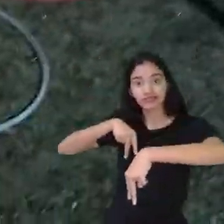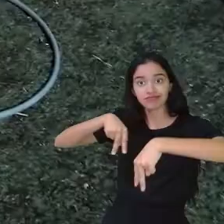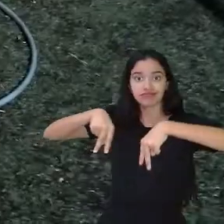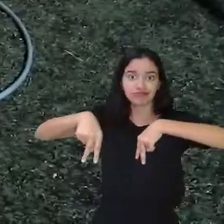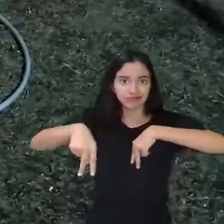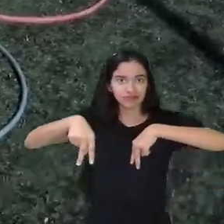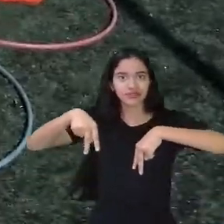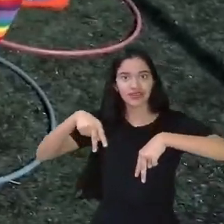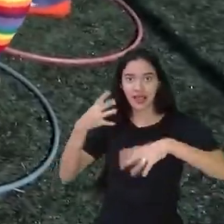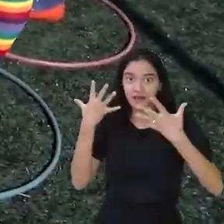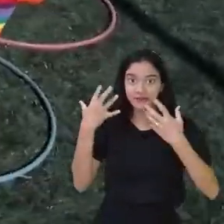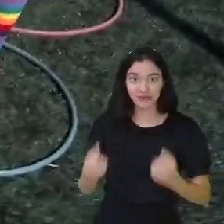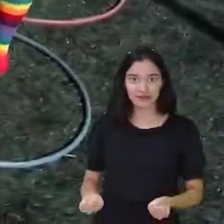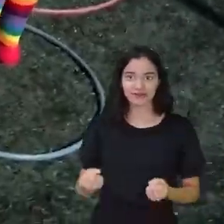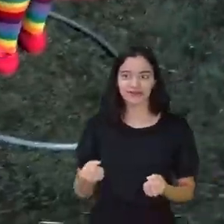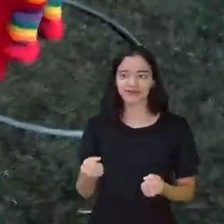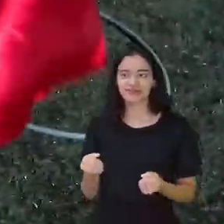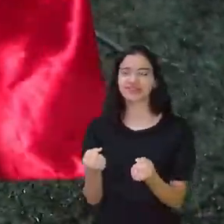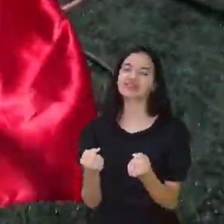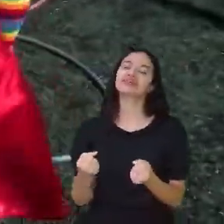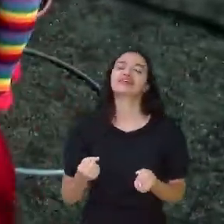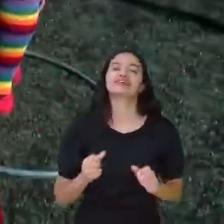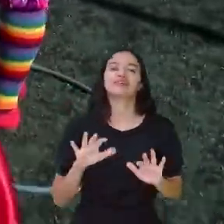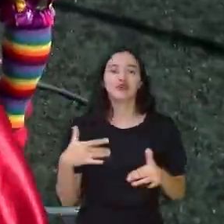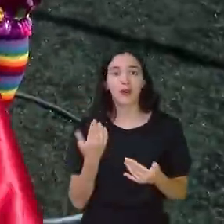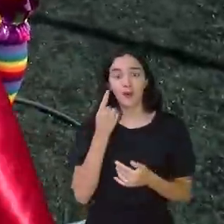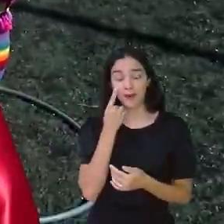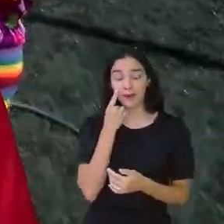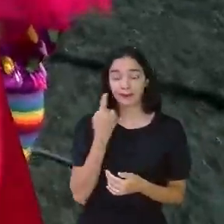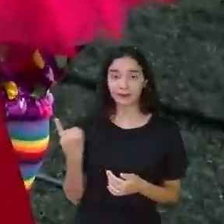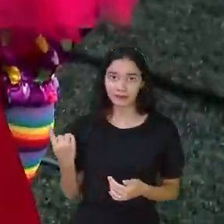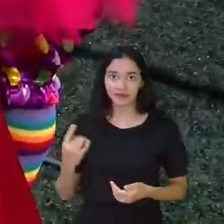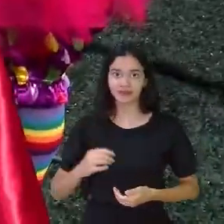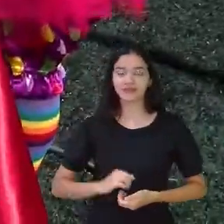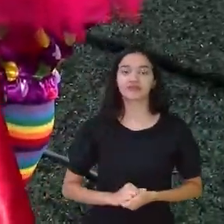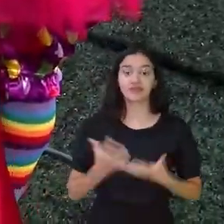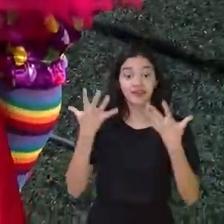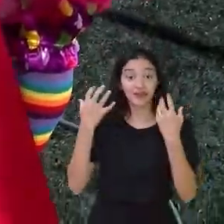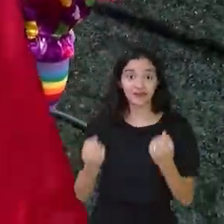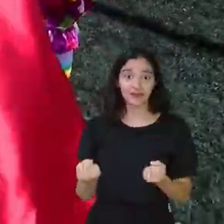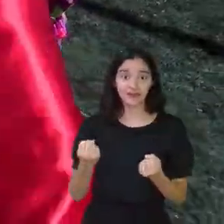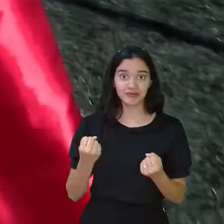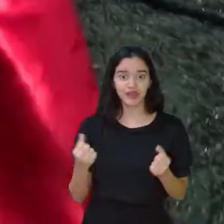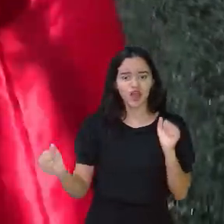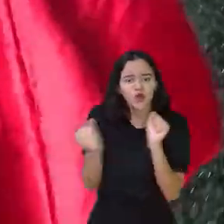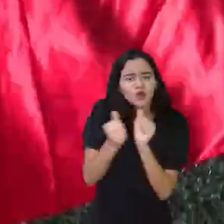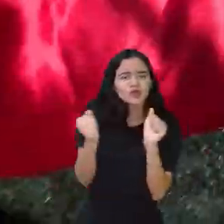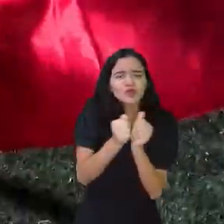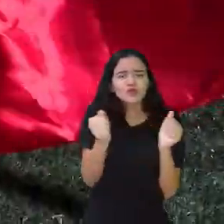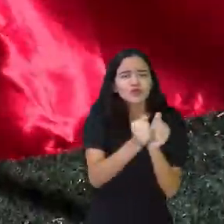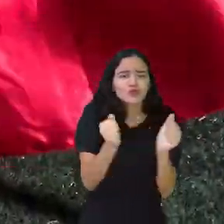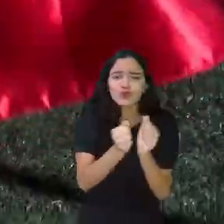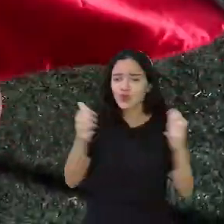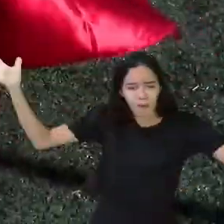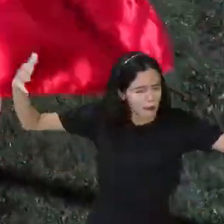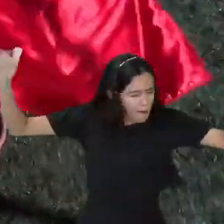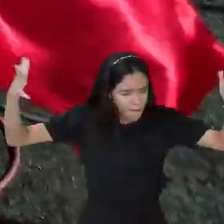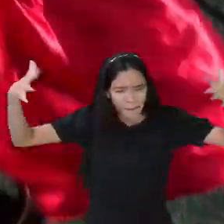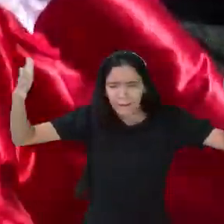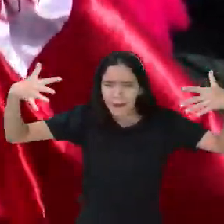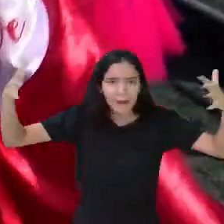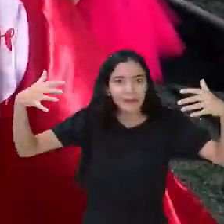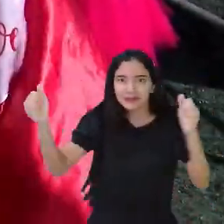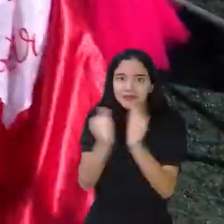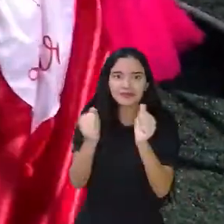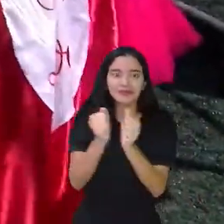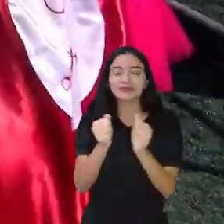vamos lá vamos lá vamos lá junta junta junta junta para ficar tudo juntinho